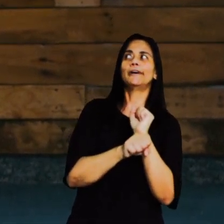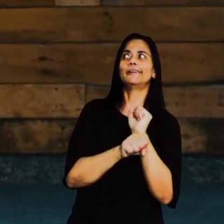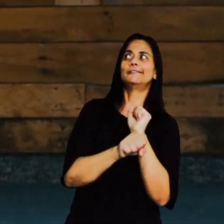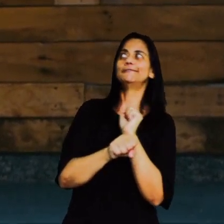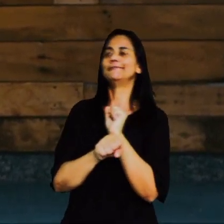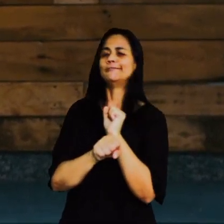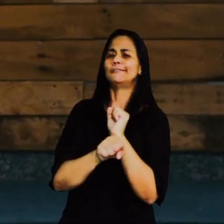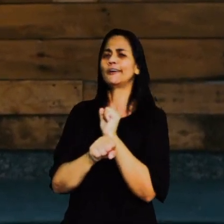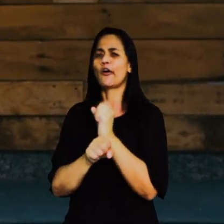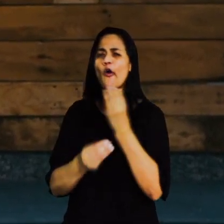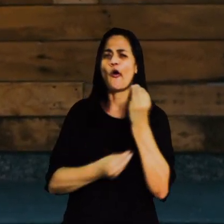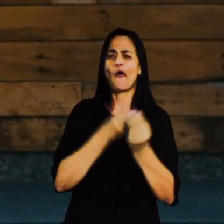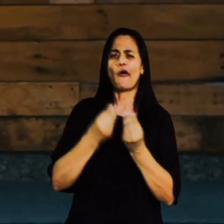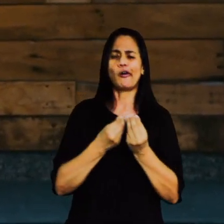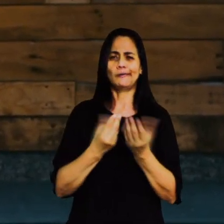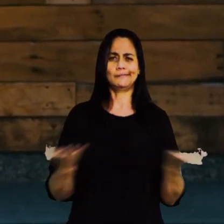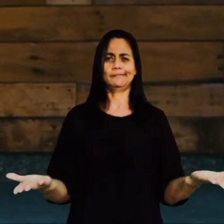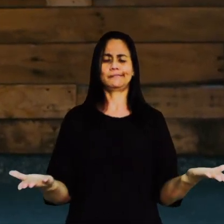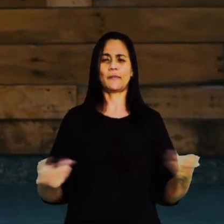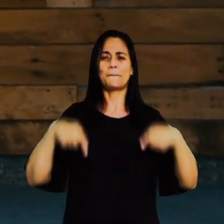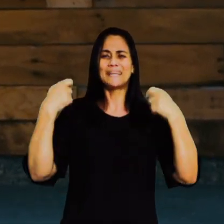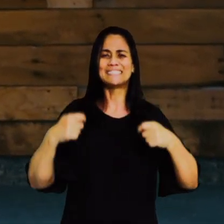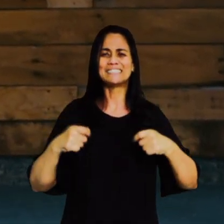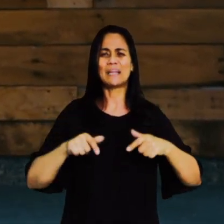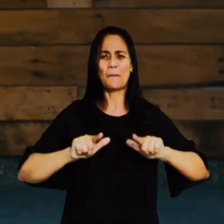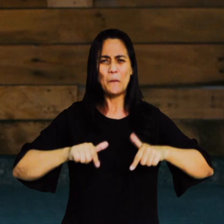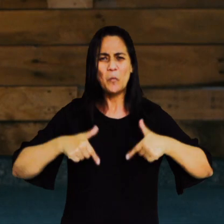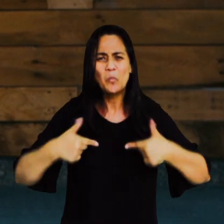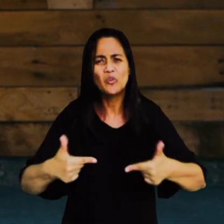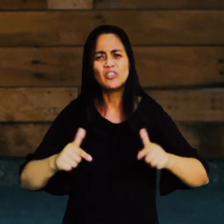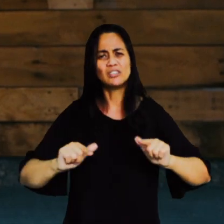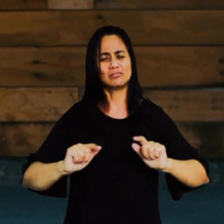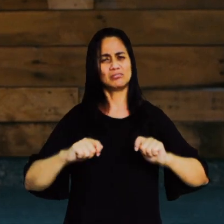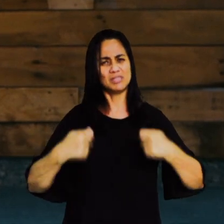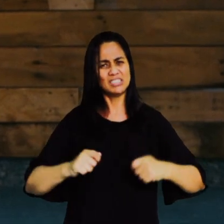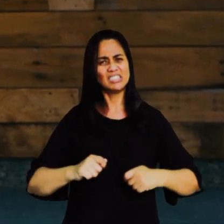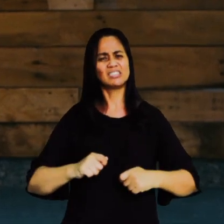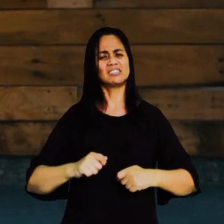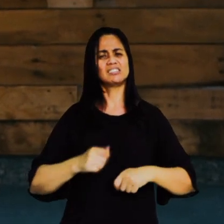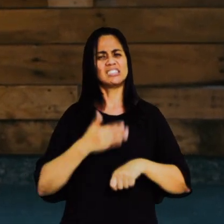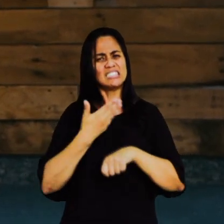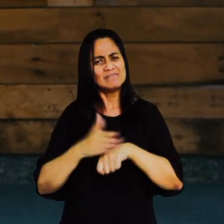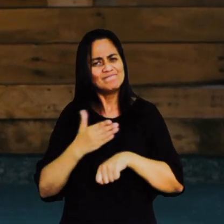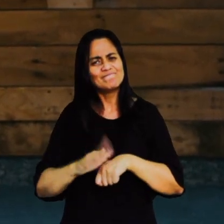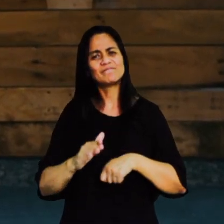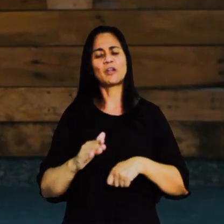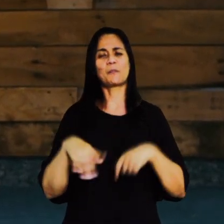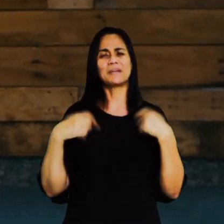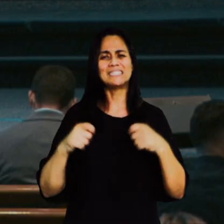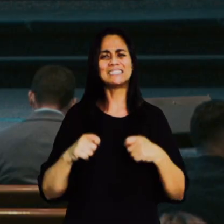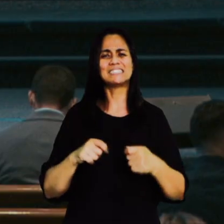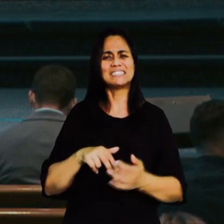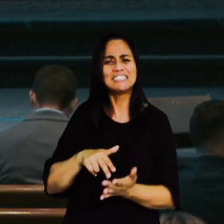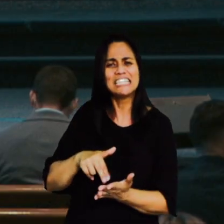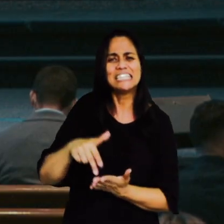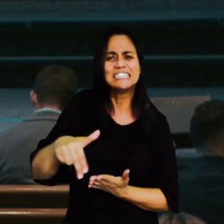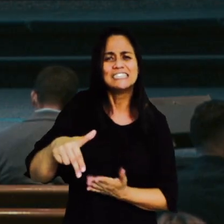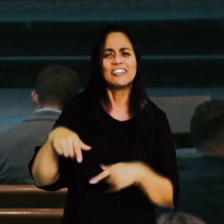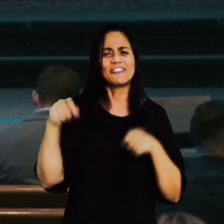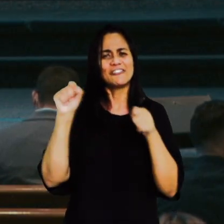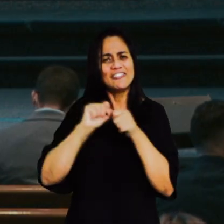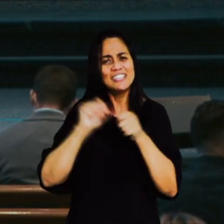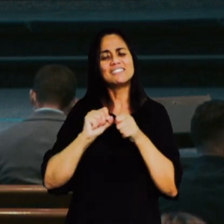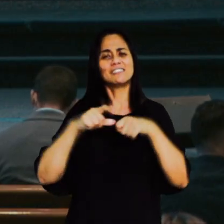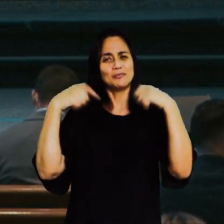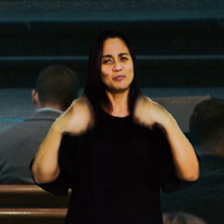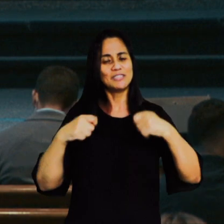se movimentar. Tem que ser ativo. Tem que mover. Tem que fazer. Tem que viver. É